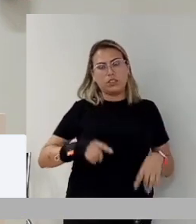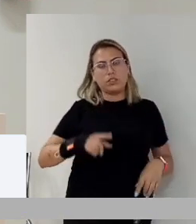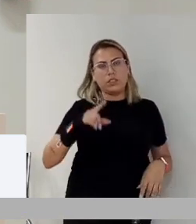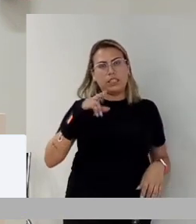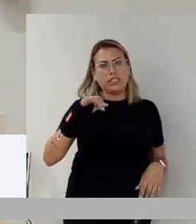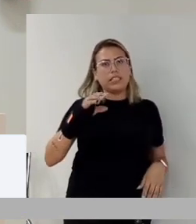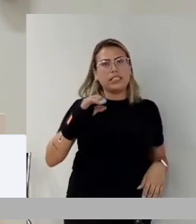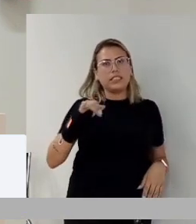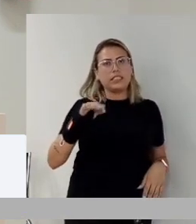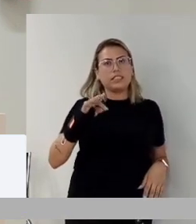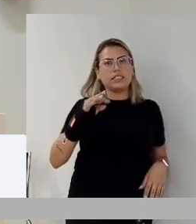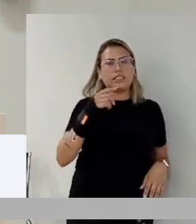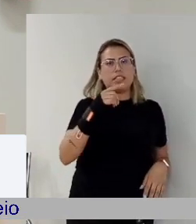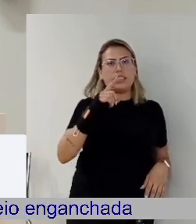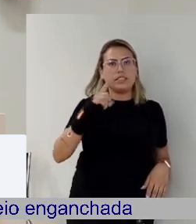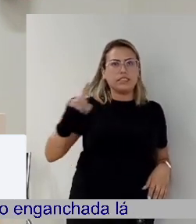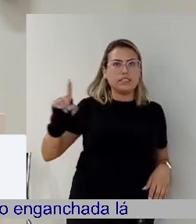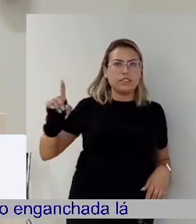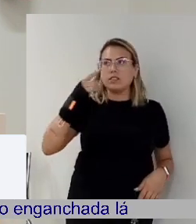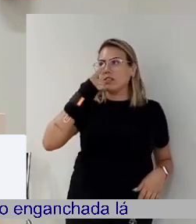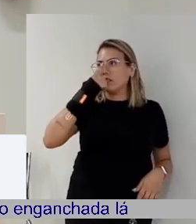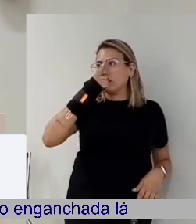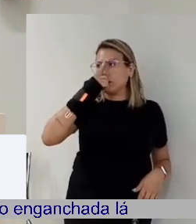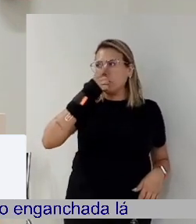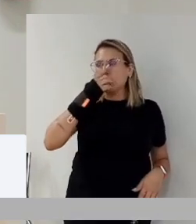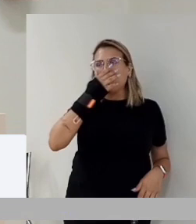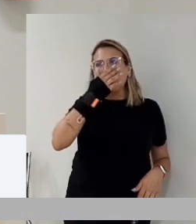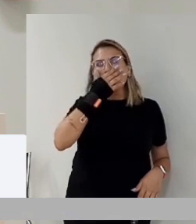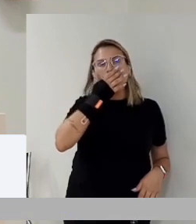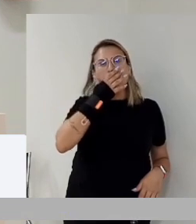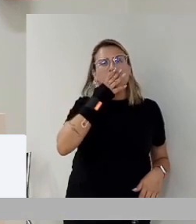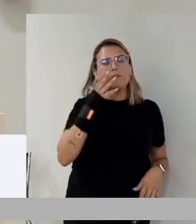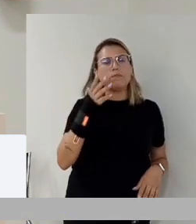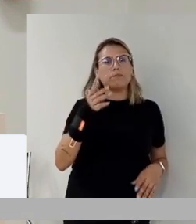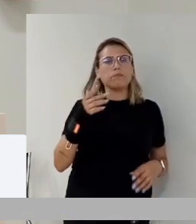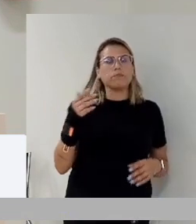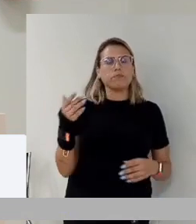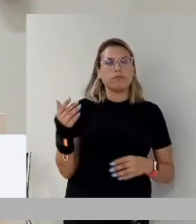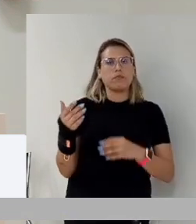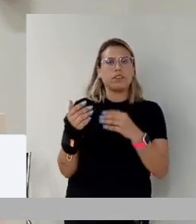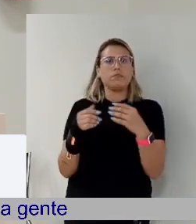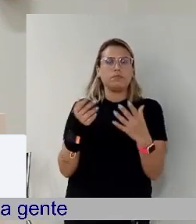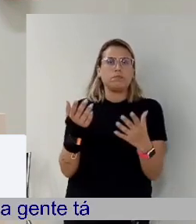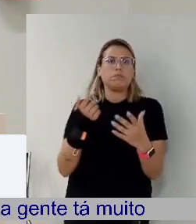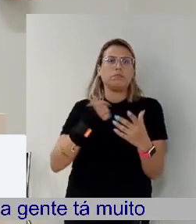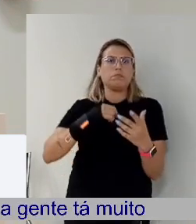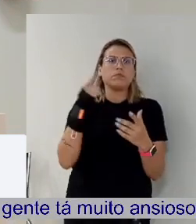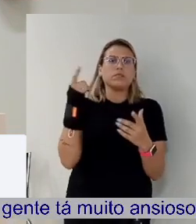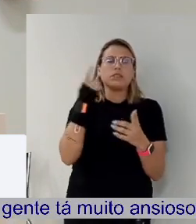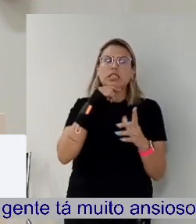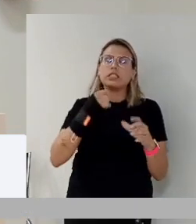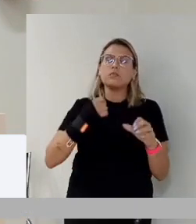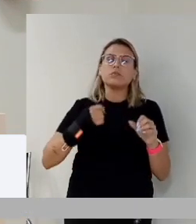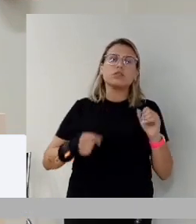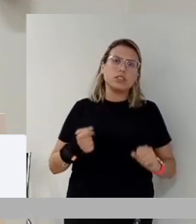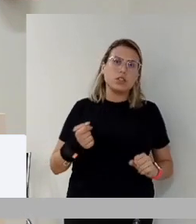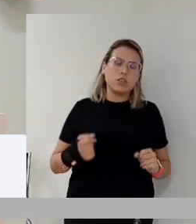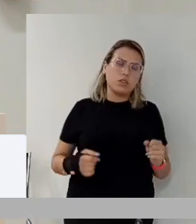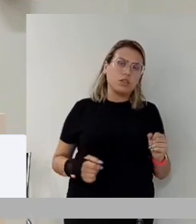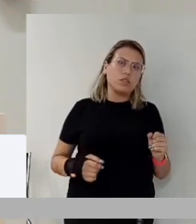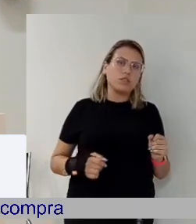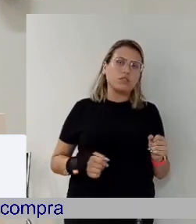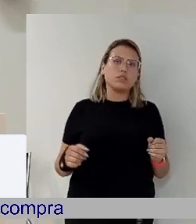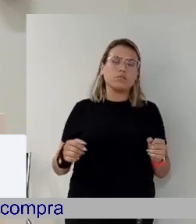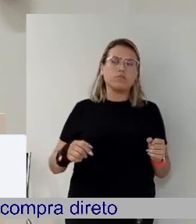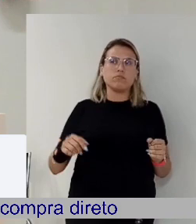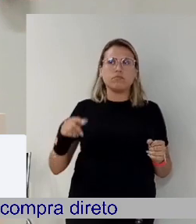tá meio enganchada lá com bo cado processo para botar na frente mas a gente tá muito ansioso Inclusive a gente vai fazer uma compra